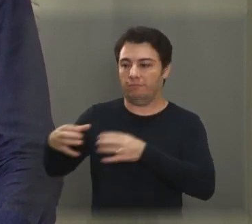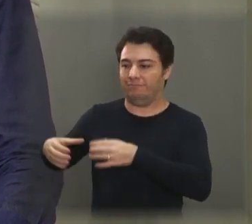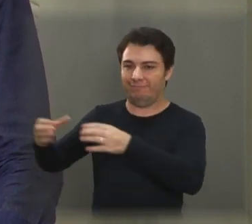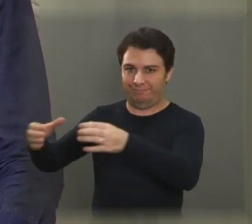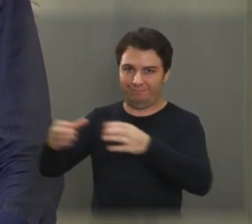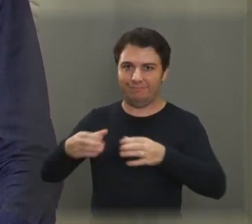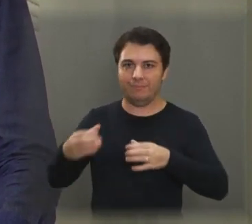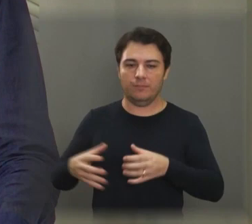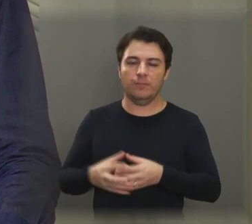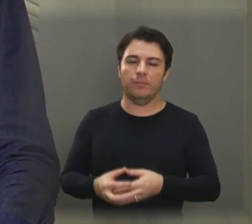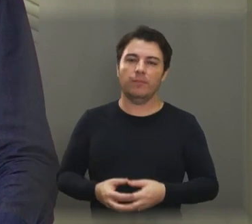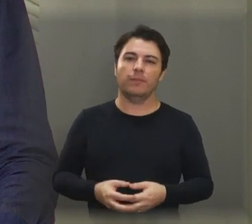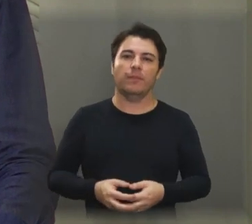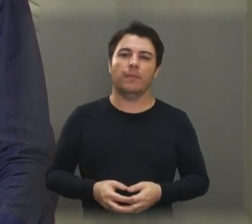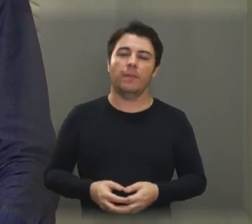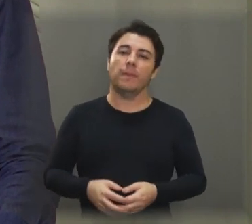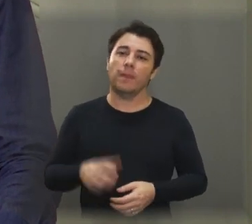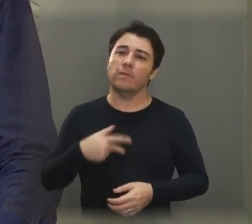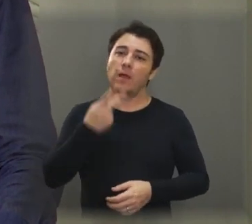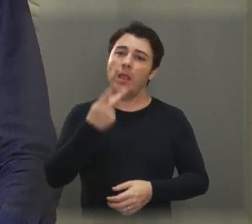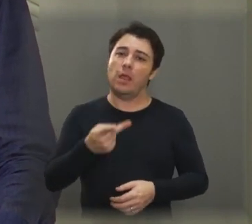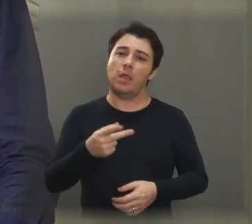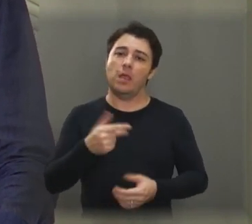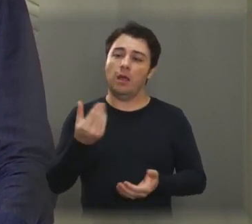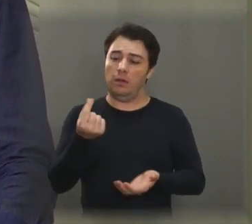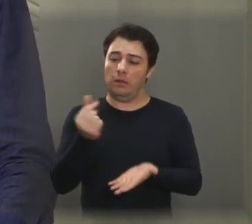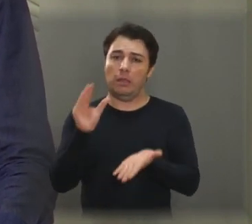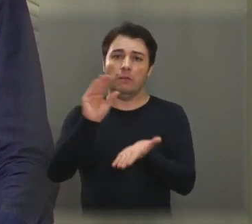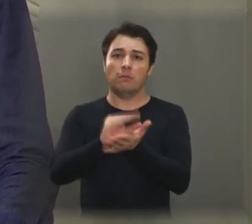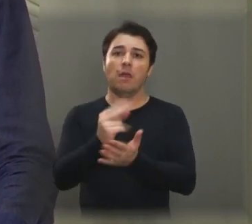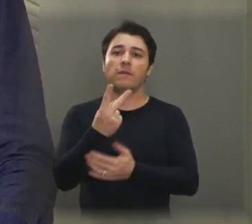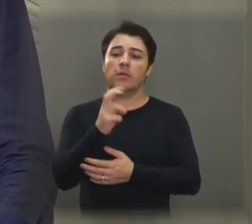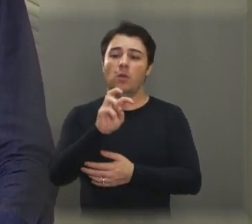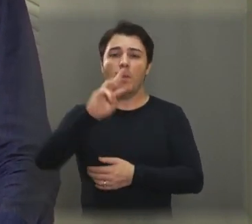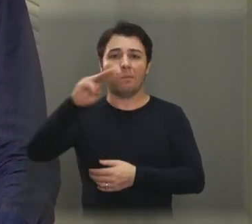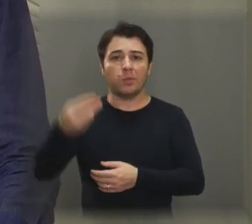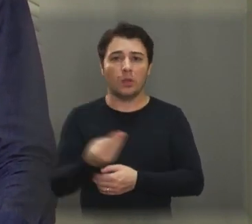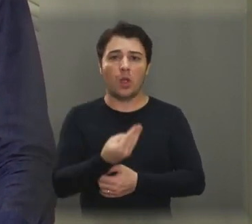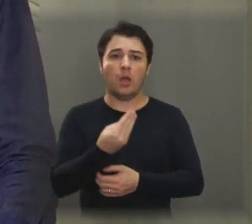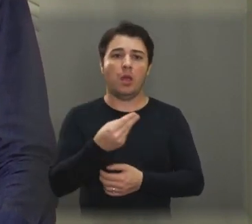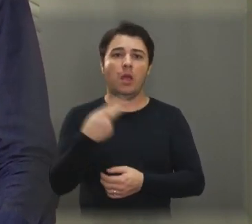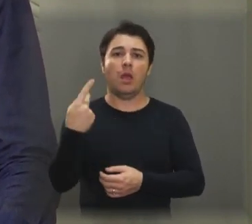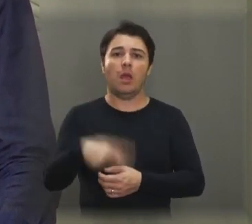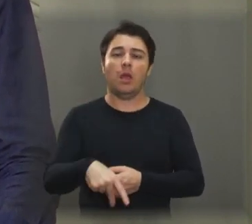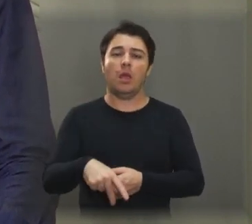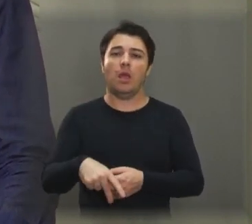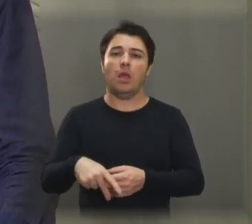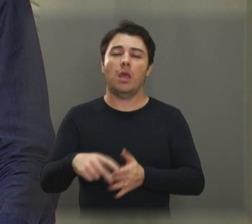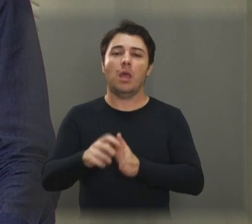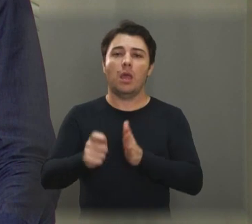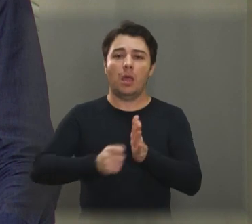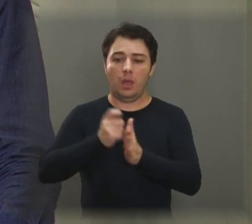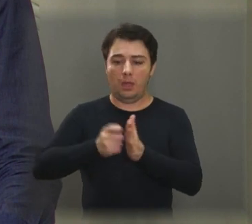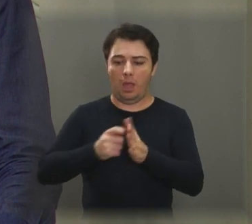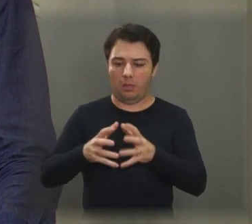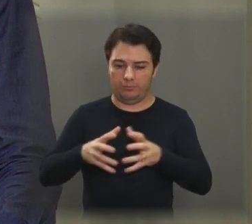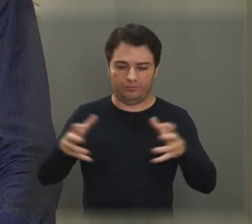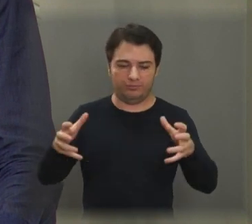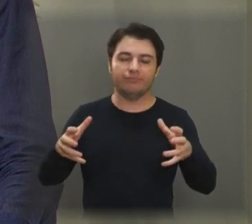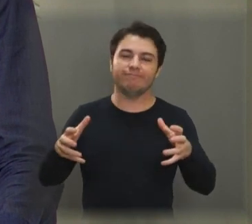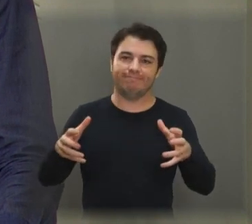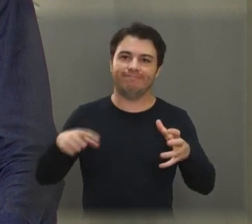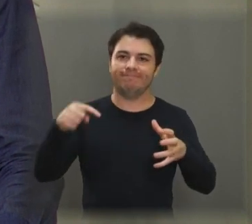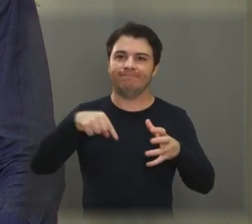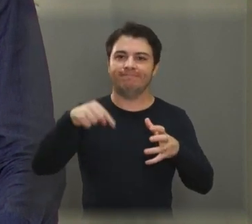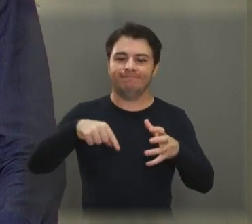eu falei que temos aí um planejamento de 25 milhões de reais aproximadamente no na região macro de Araraquara